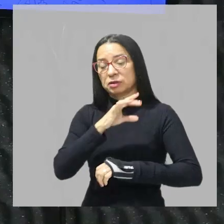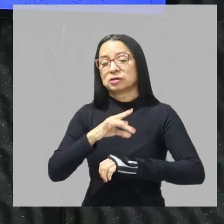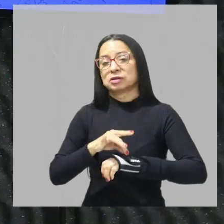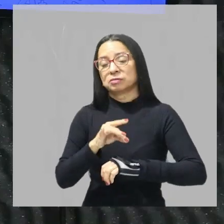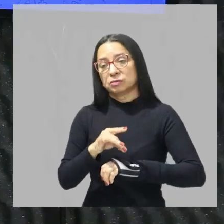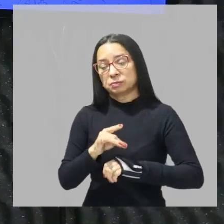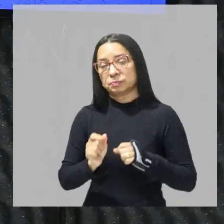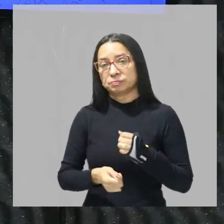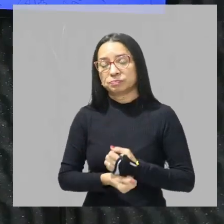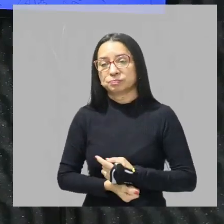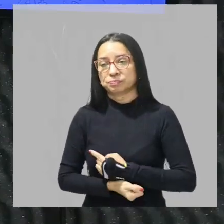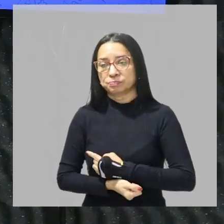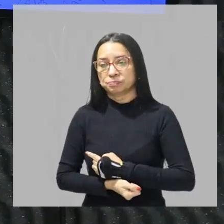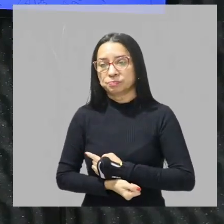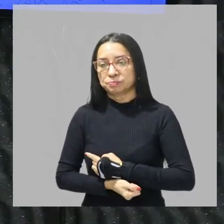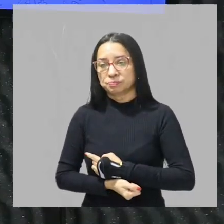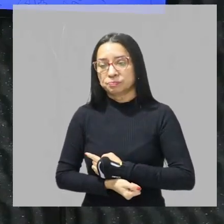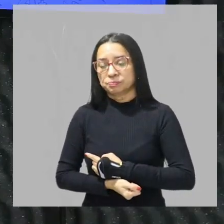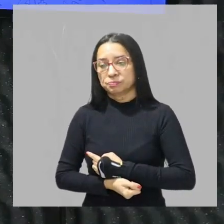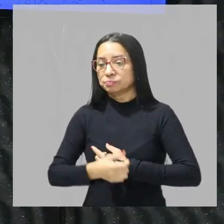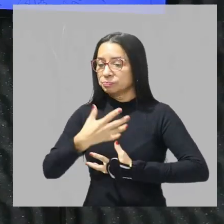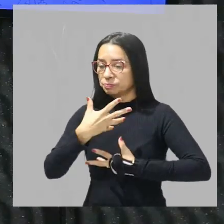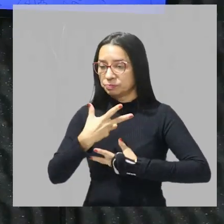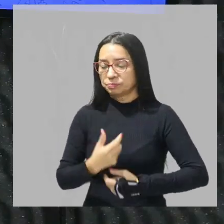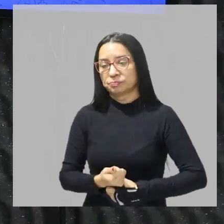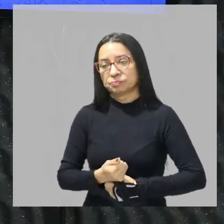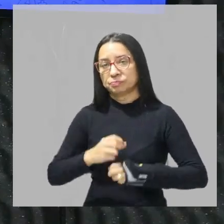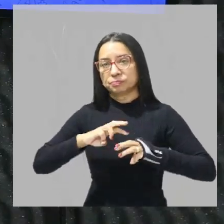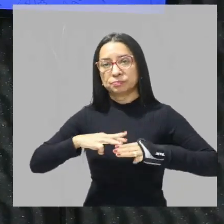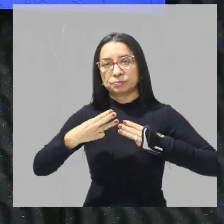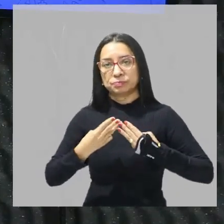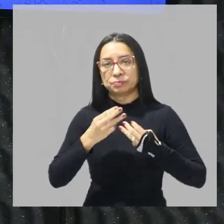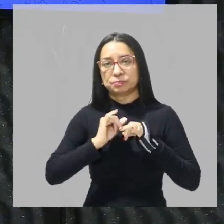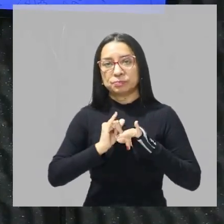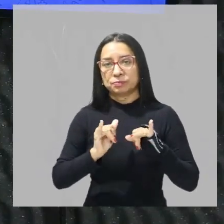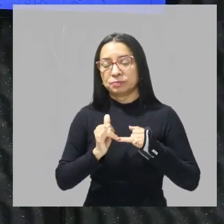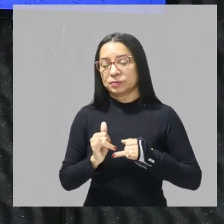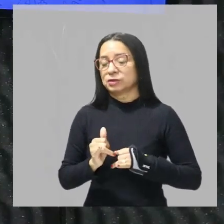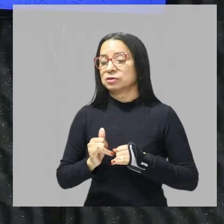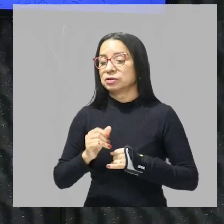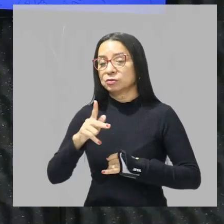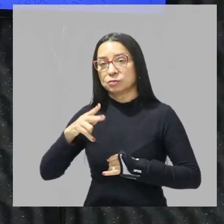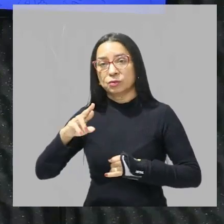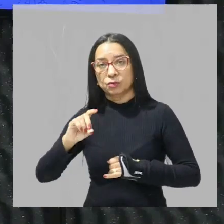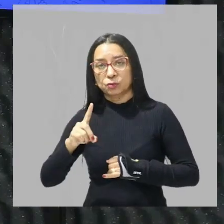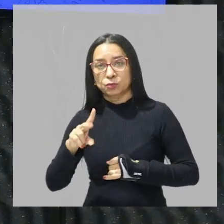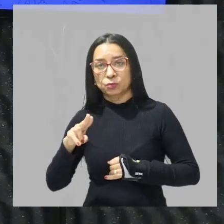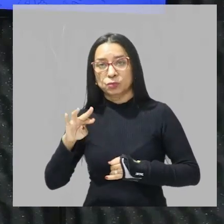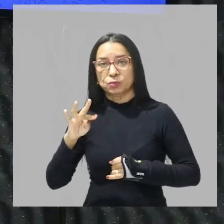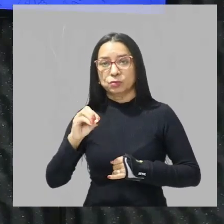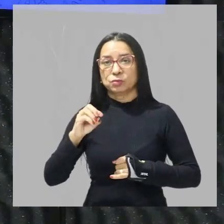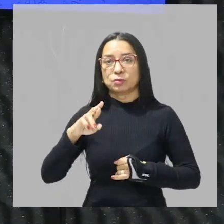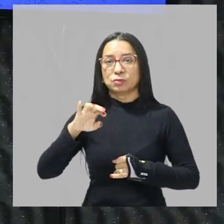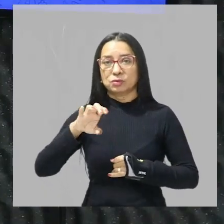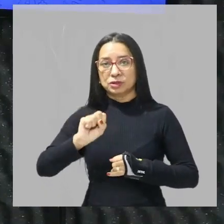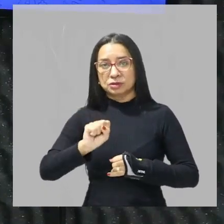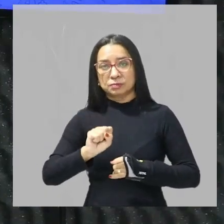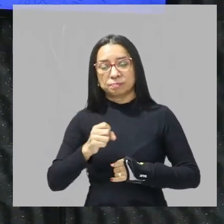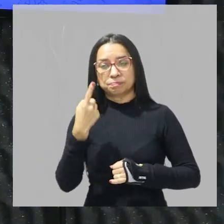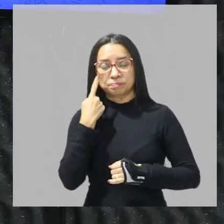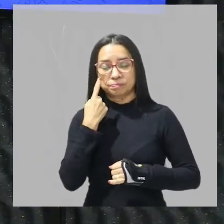maneira indireta, os carnívoros eles estão recebendo a matéria e a energia dos produtores, tá? Então, olha